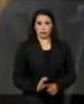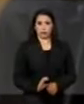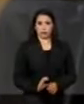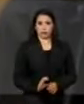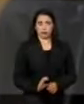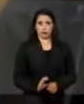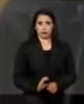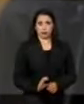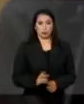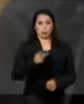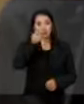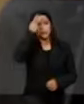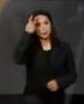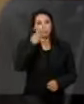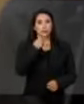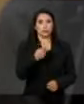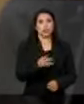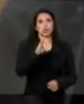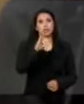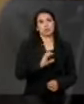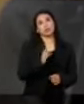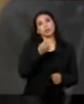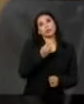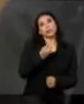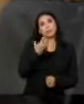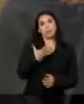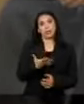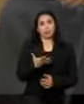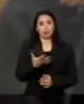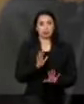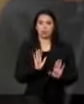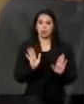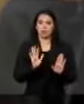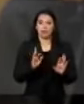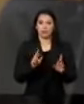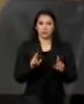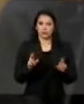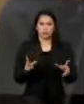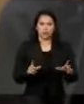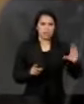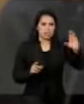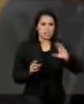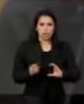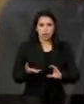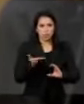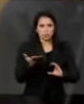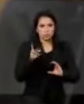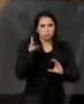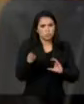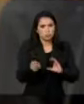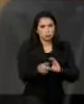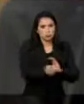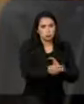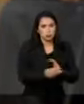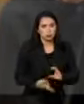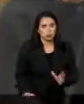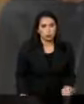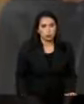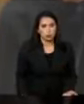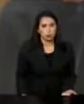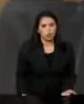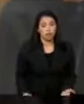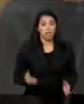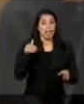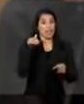alguém gosta de dizer assim, cidadão de bem? Eu não faço essa diferenciação, só chamo cidadão. Eu aprendi também que cidadão é